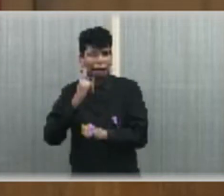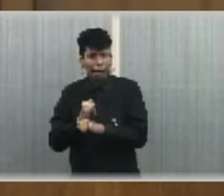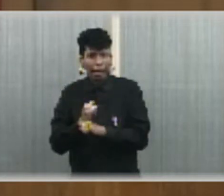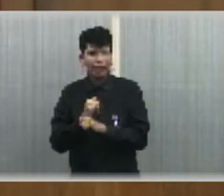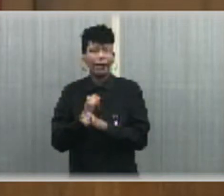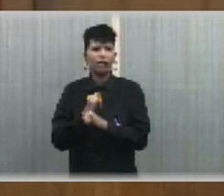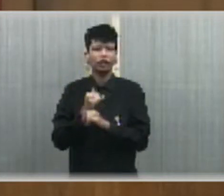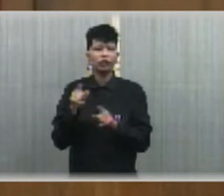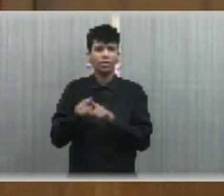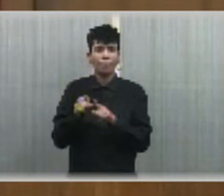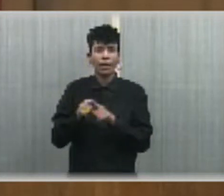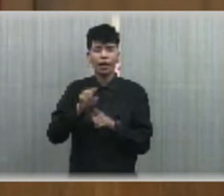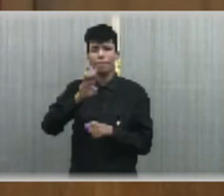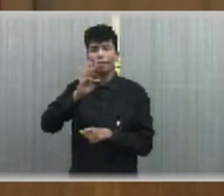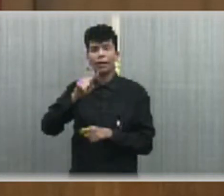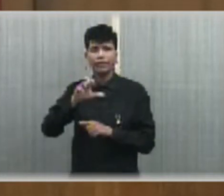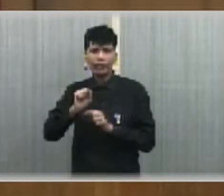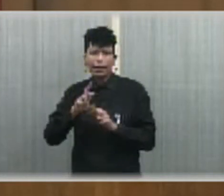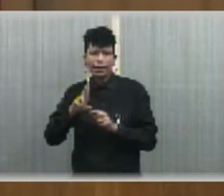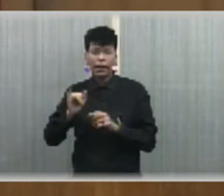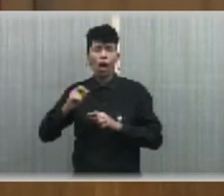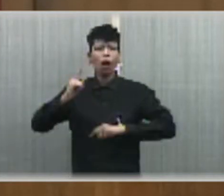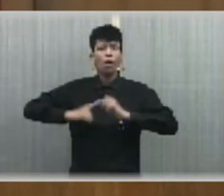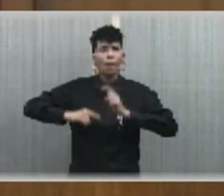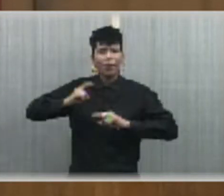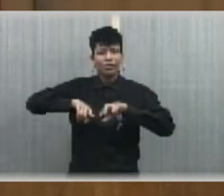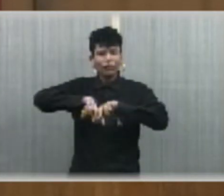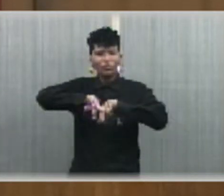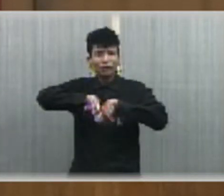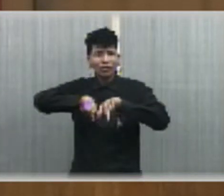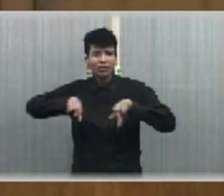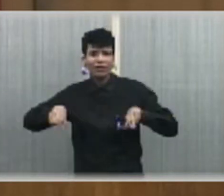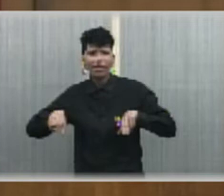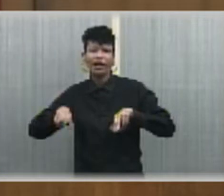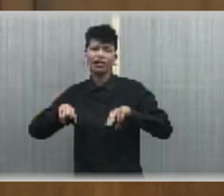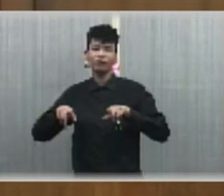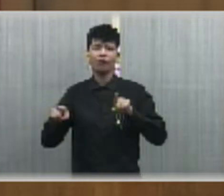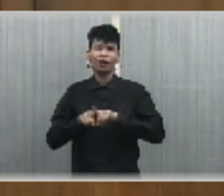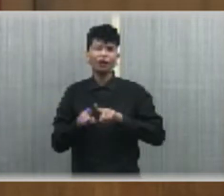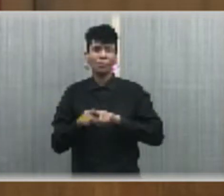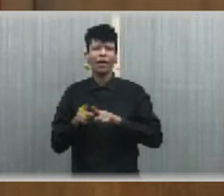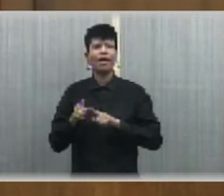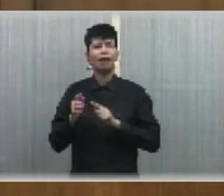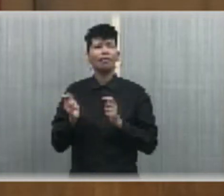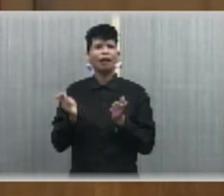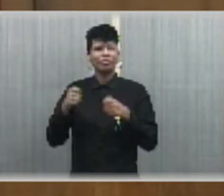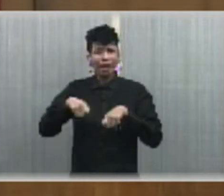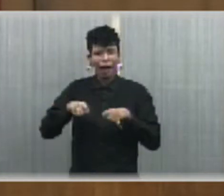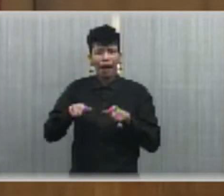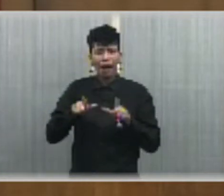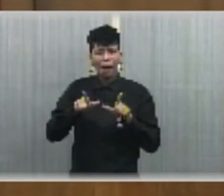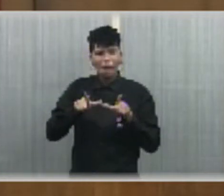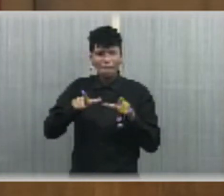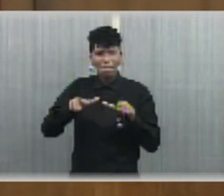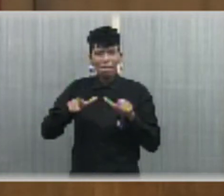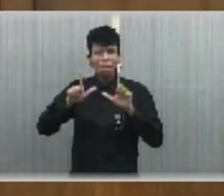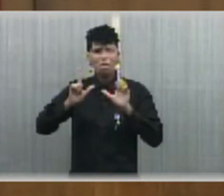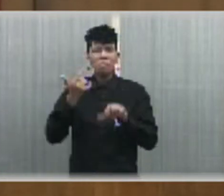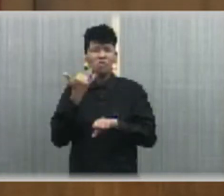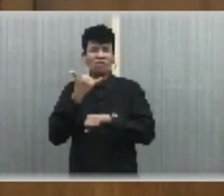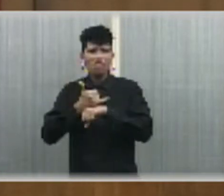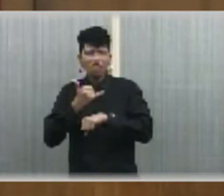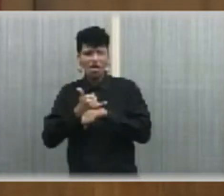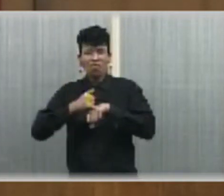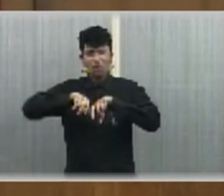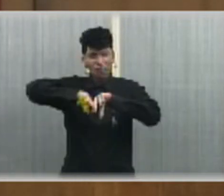geradoras, baterias, transformadores, equipamentos de transmissão, placas metálicas e da